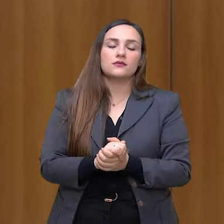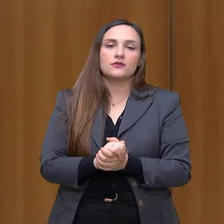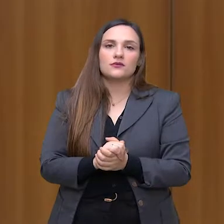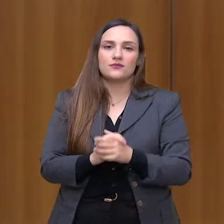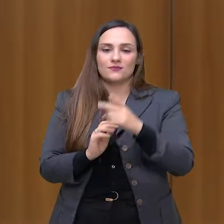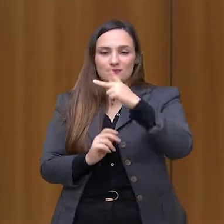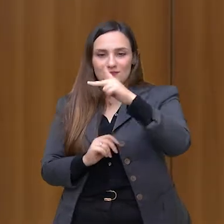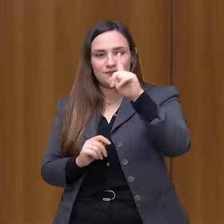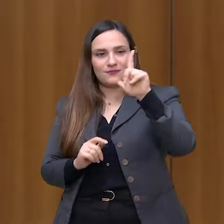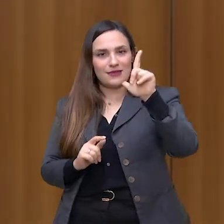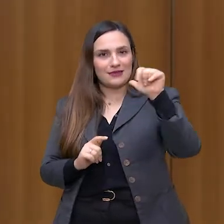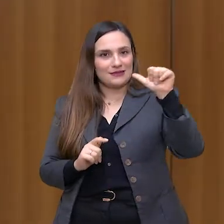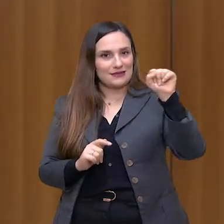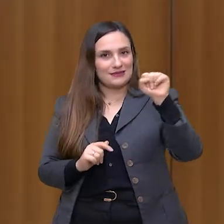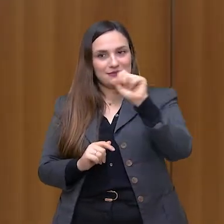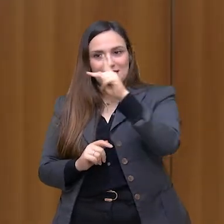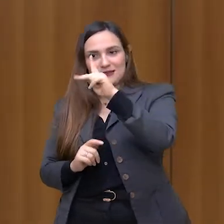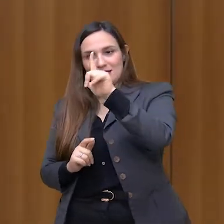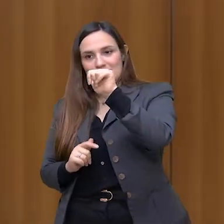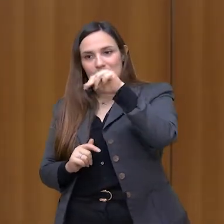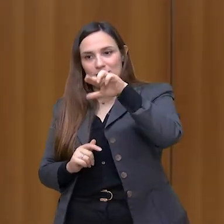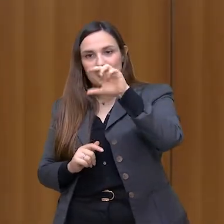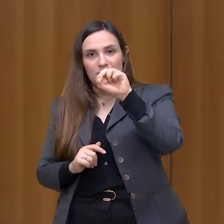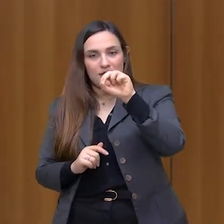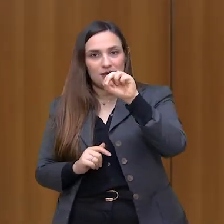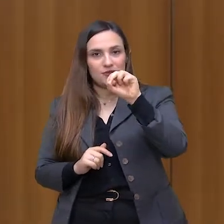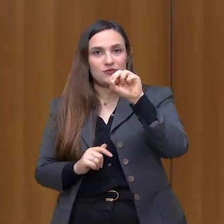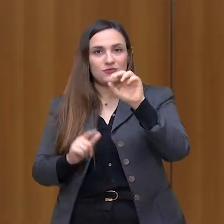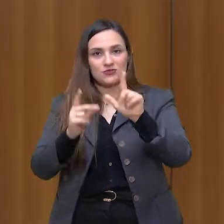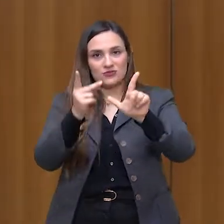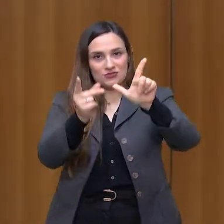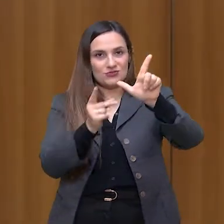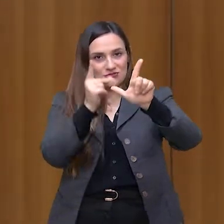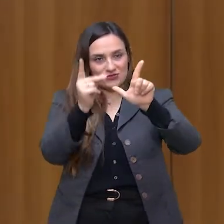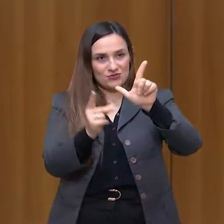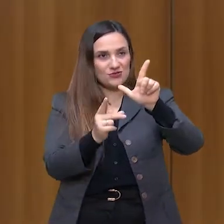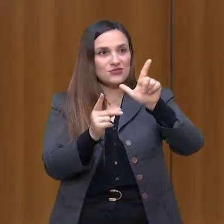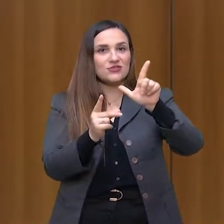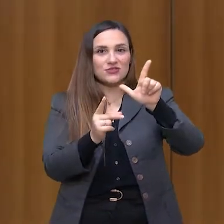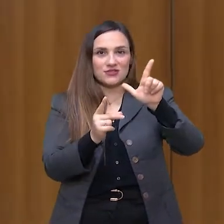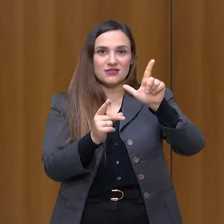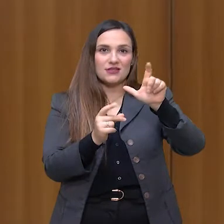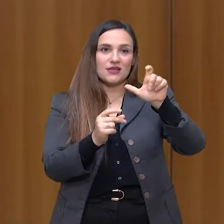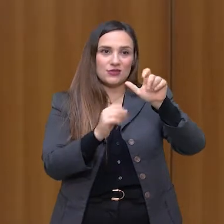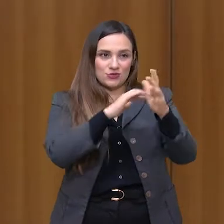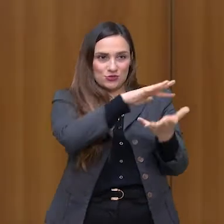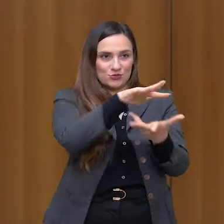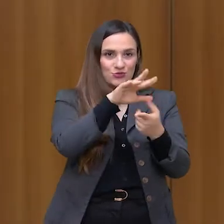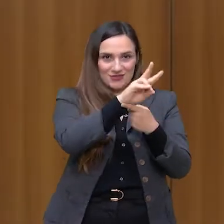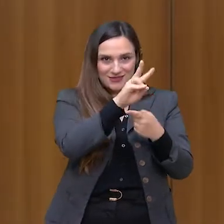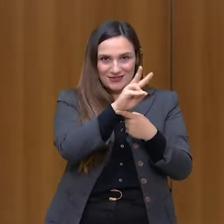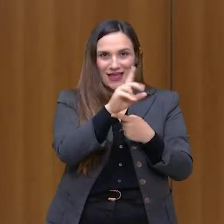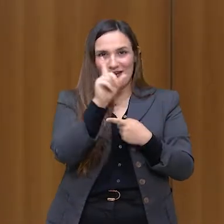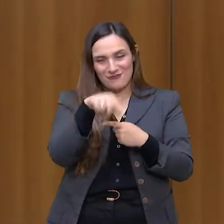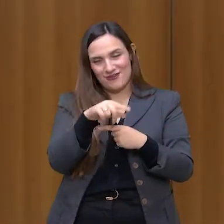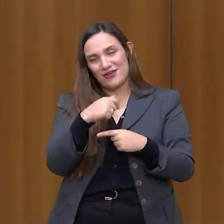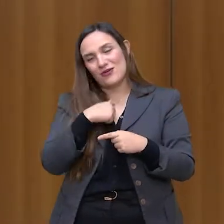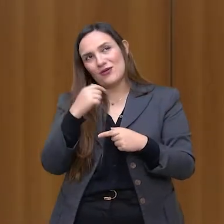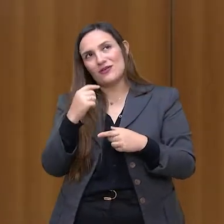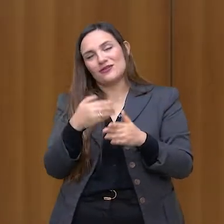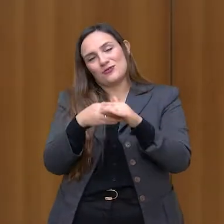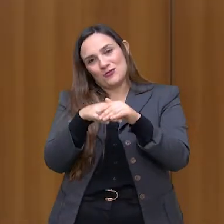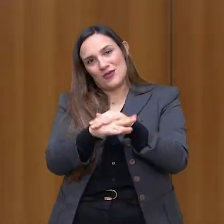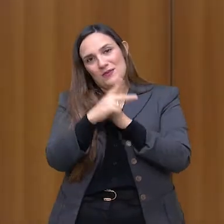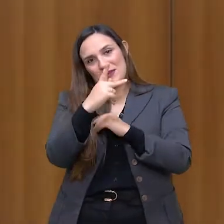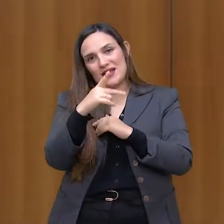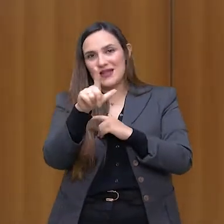relação, né, de PLS, nosso Plano de Logística Sustentável, né, porque a gente esquece, costuma falar por siglas,